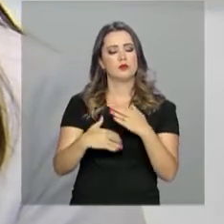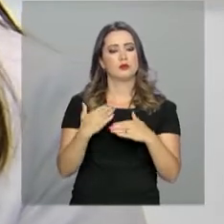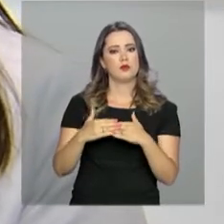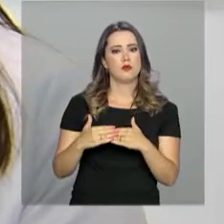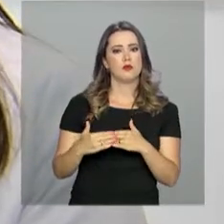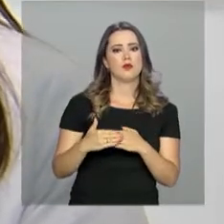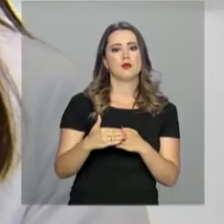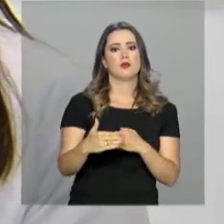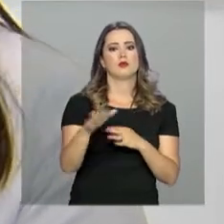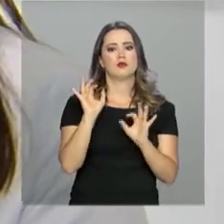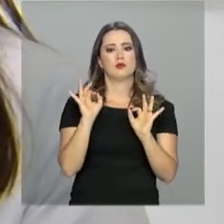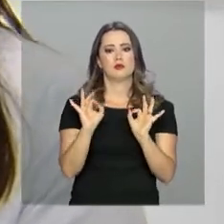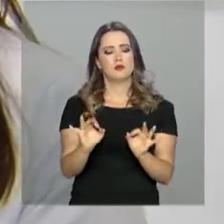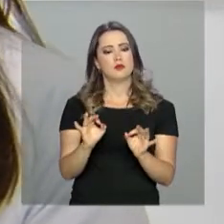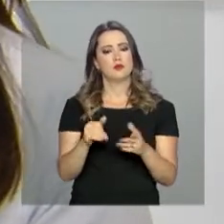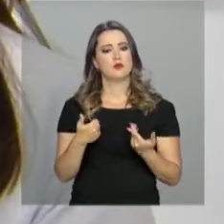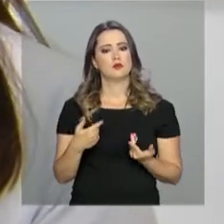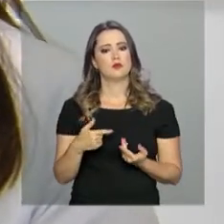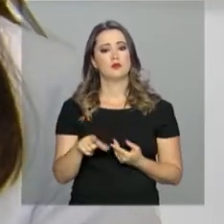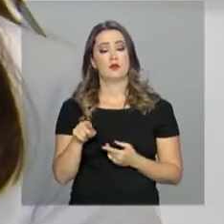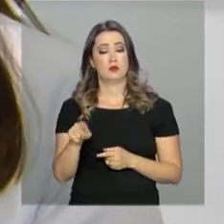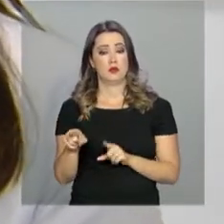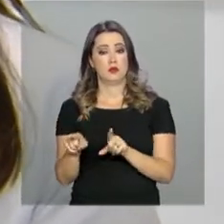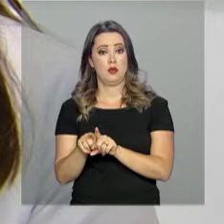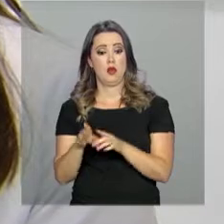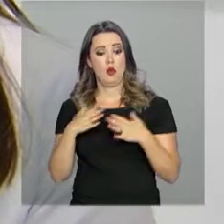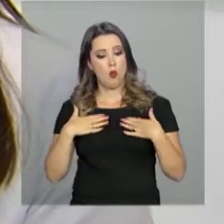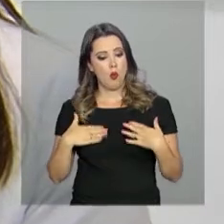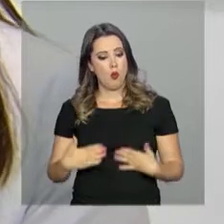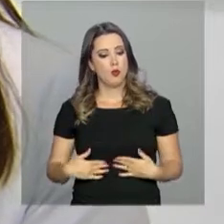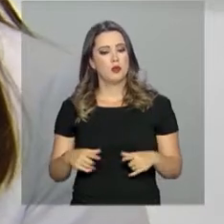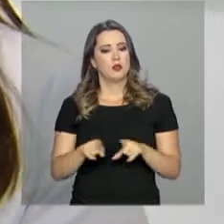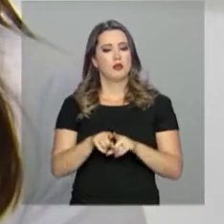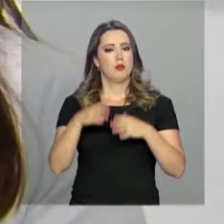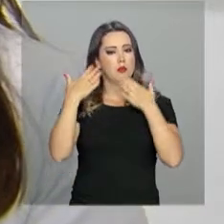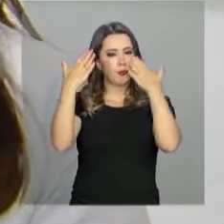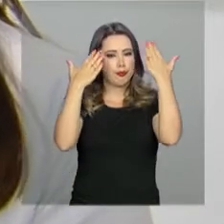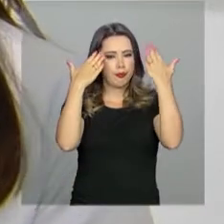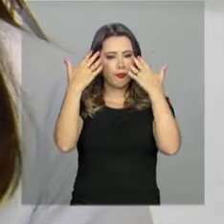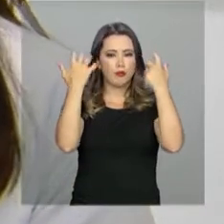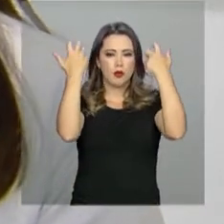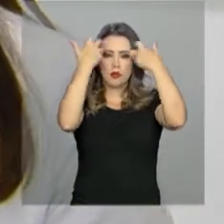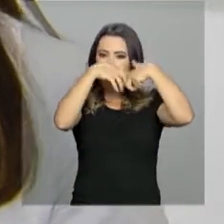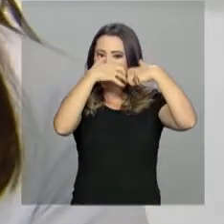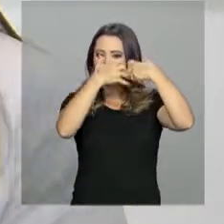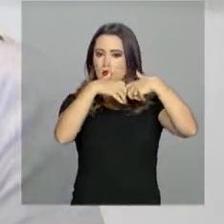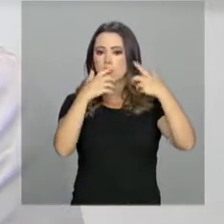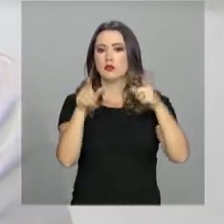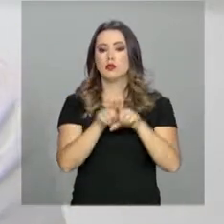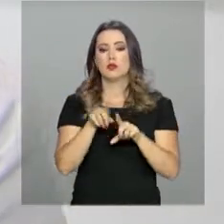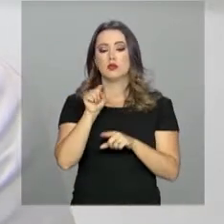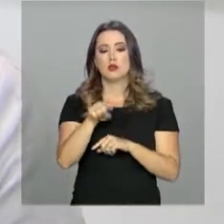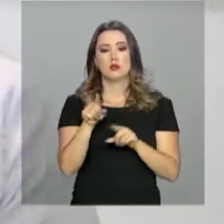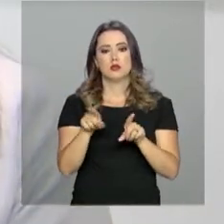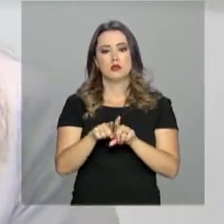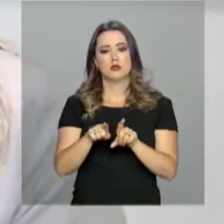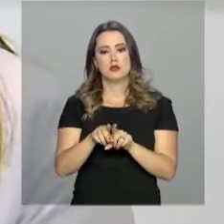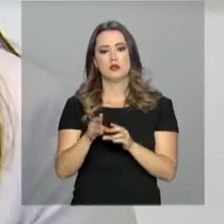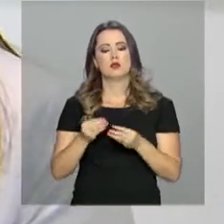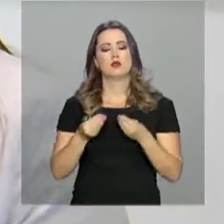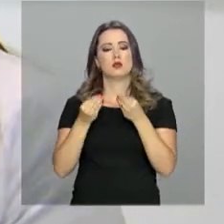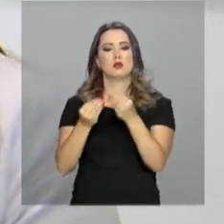de forma adequada tanto fisicamente como intelectualmente é além de